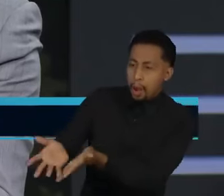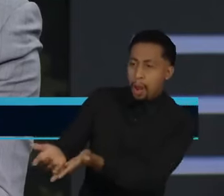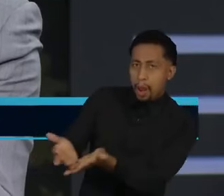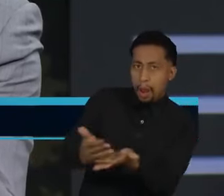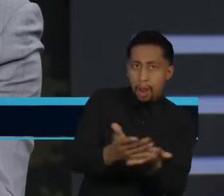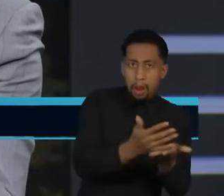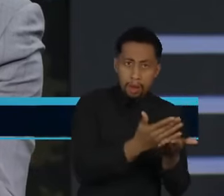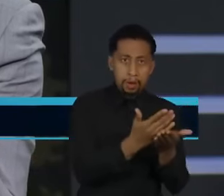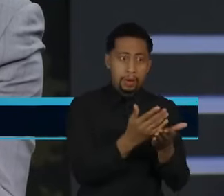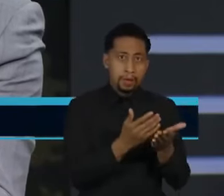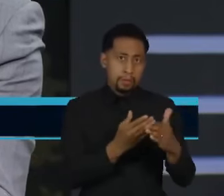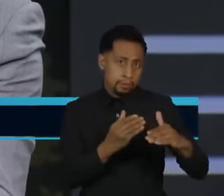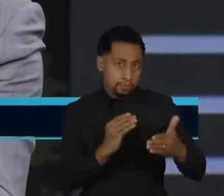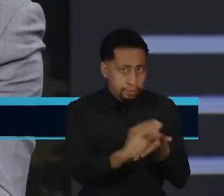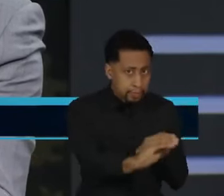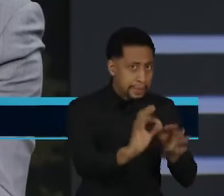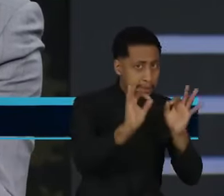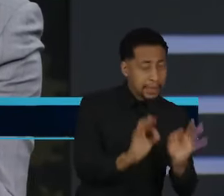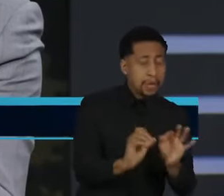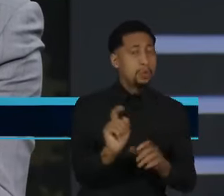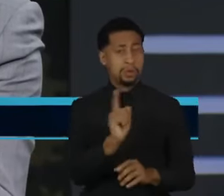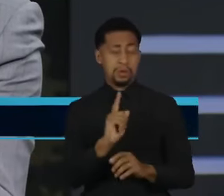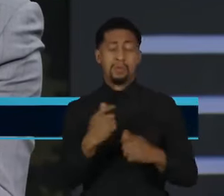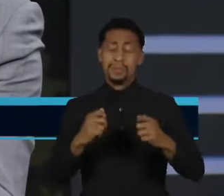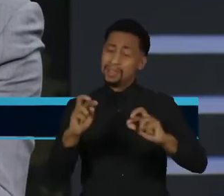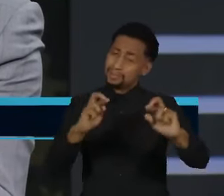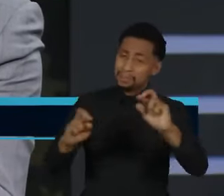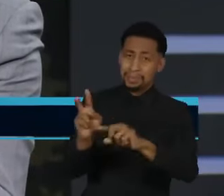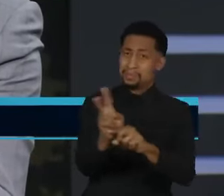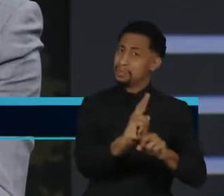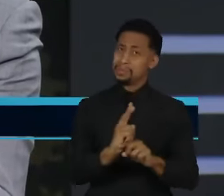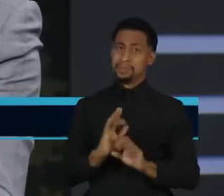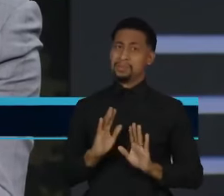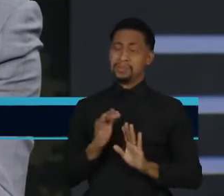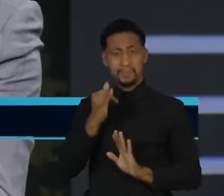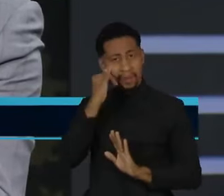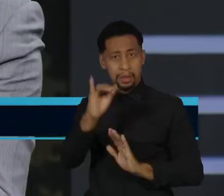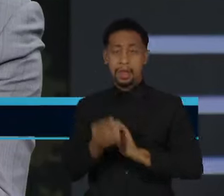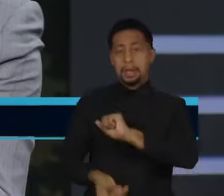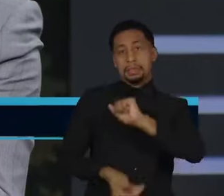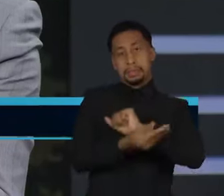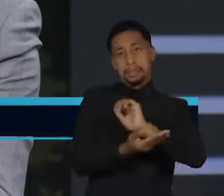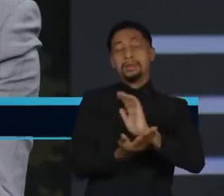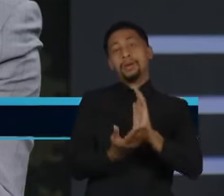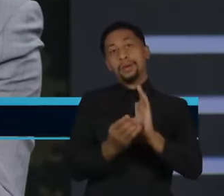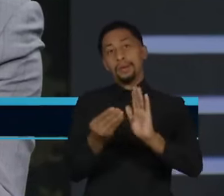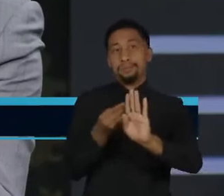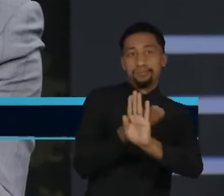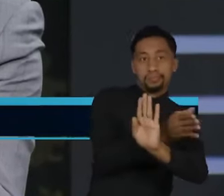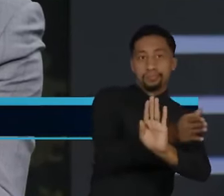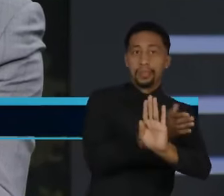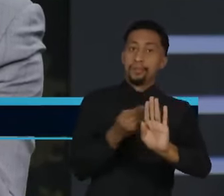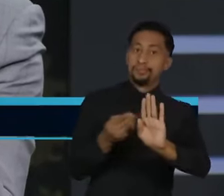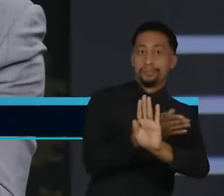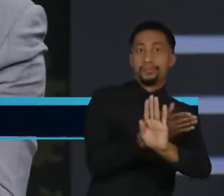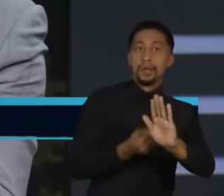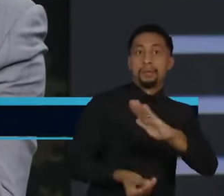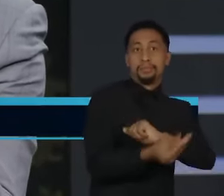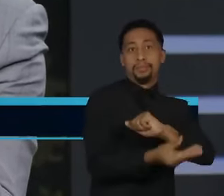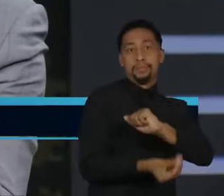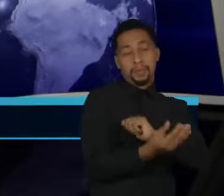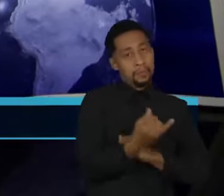correr atrás para que quem administra o DPVAT não administre o DPVAT de uma maneira ruim, desviando recursos que